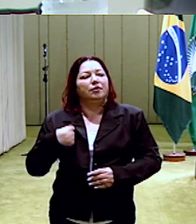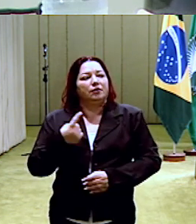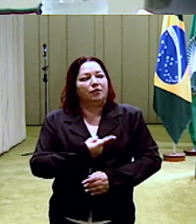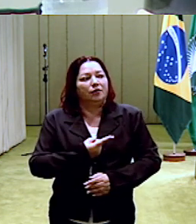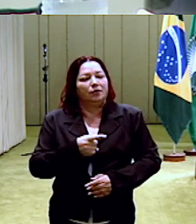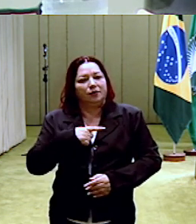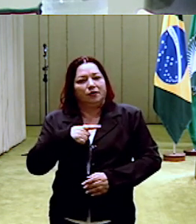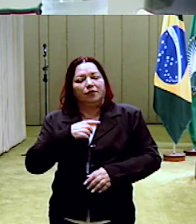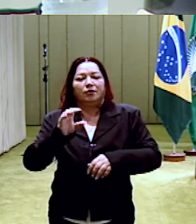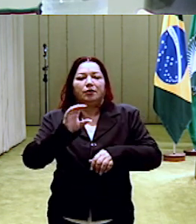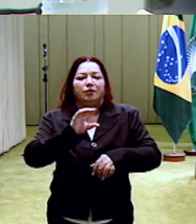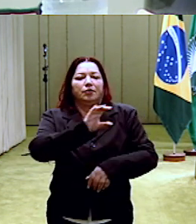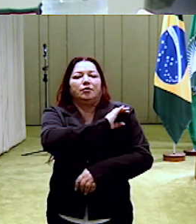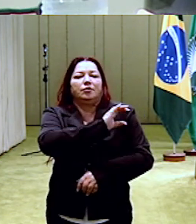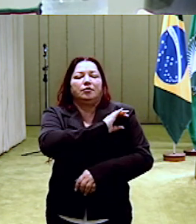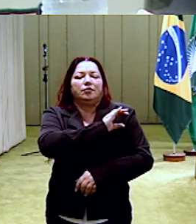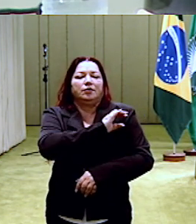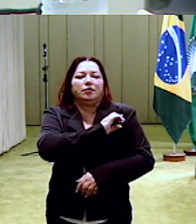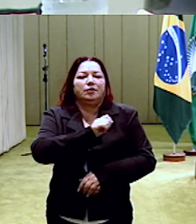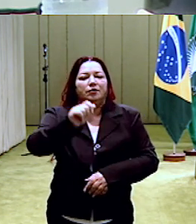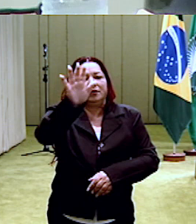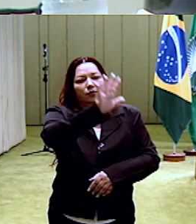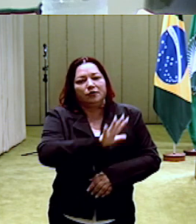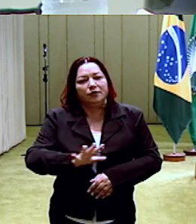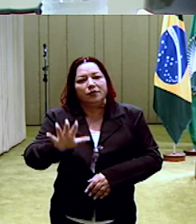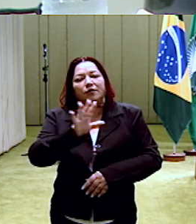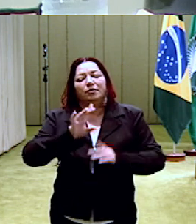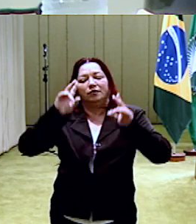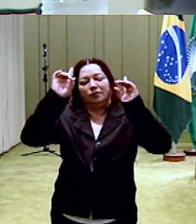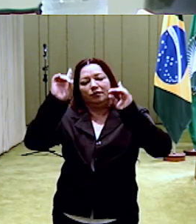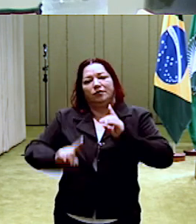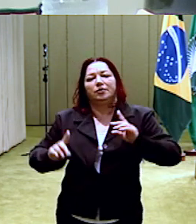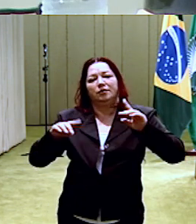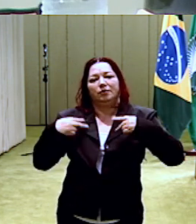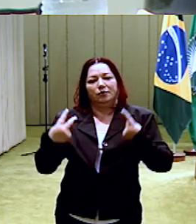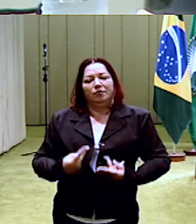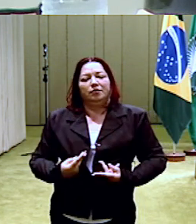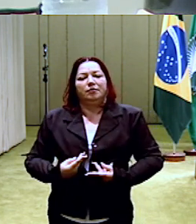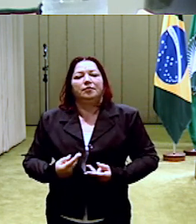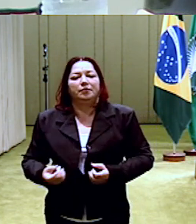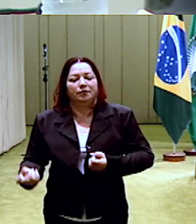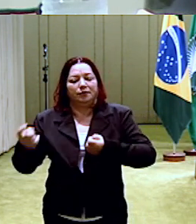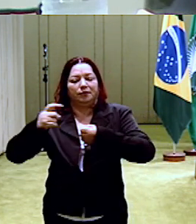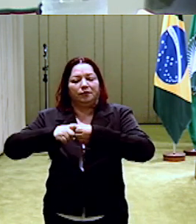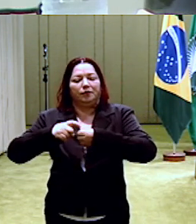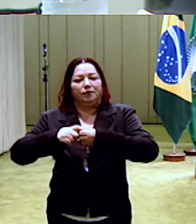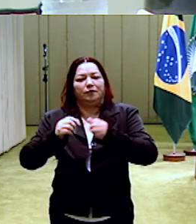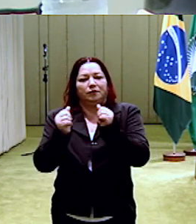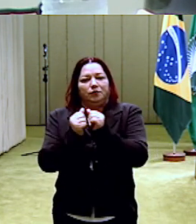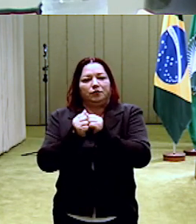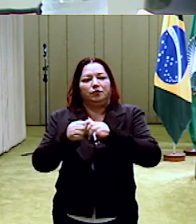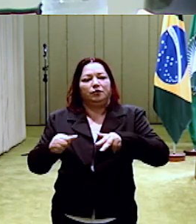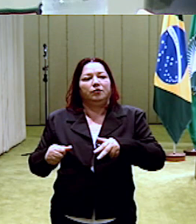uma recém-criada Coordenação Geral de Empresas e Direitos Humanos, que está vinculada ao gabinete do ministro e que